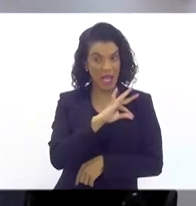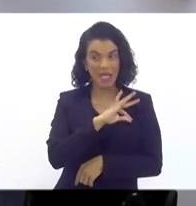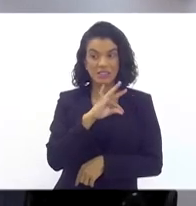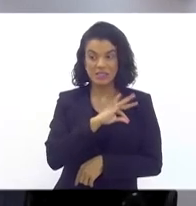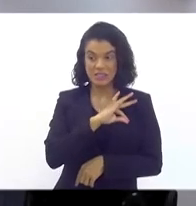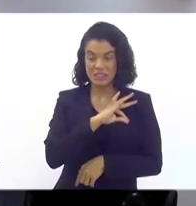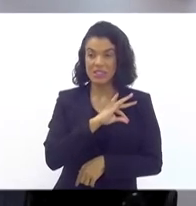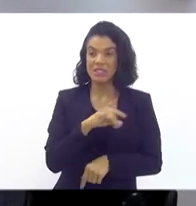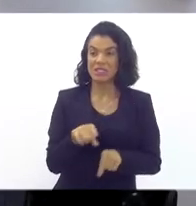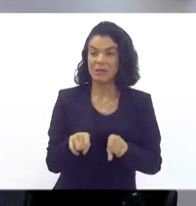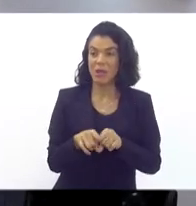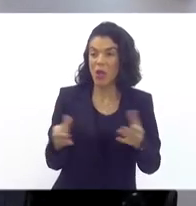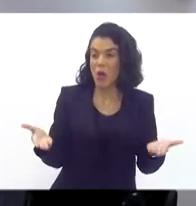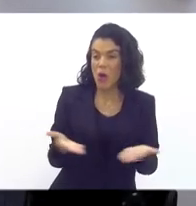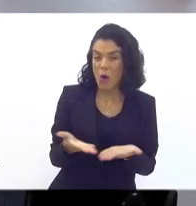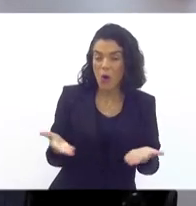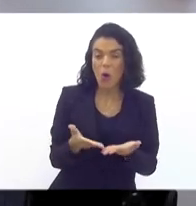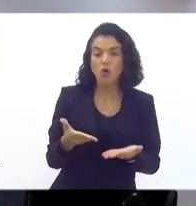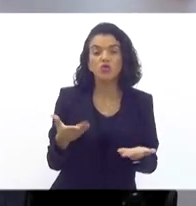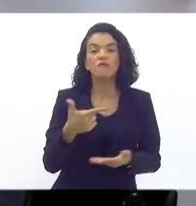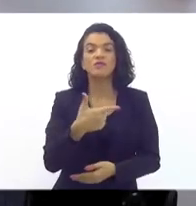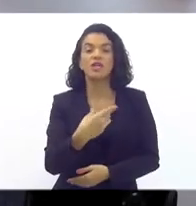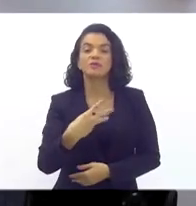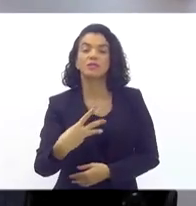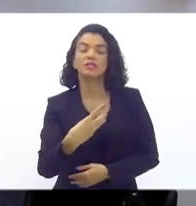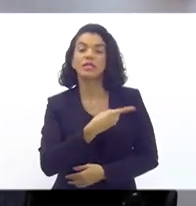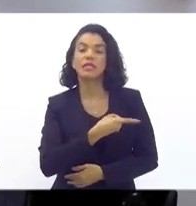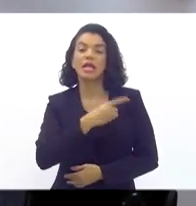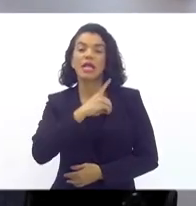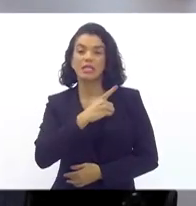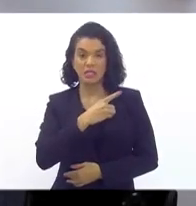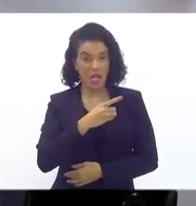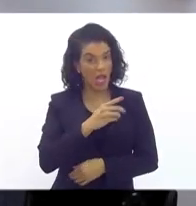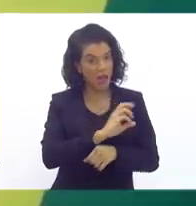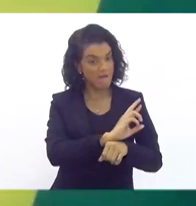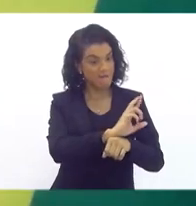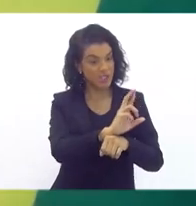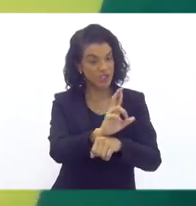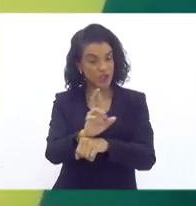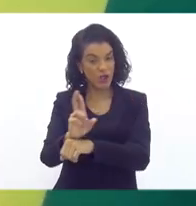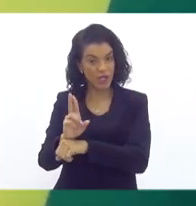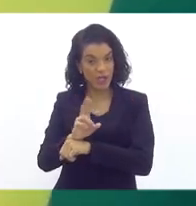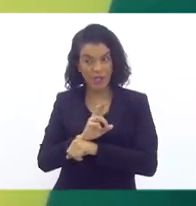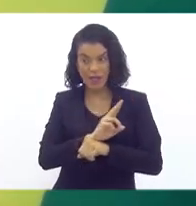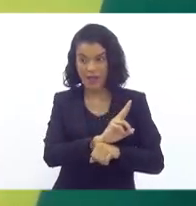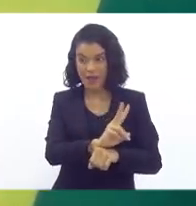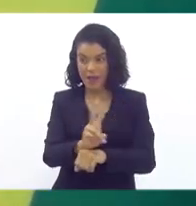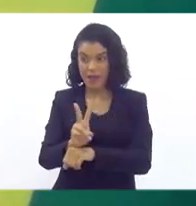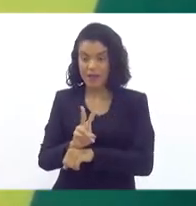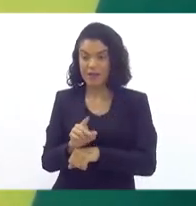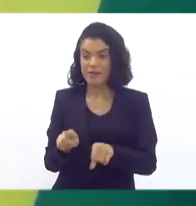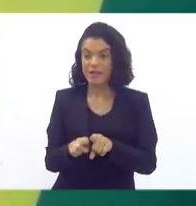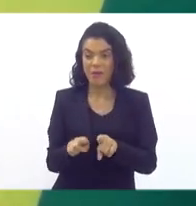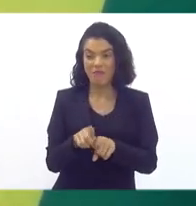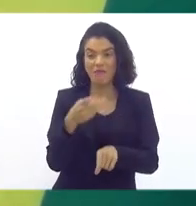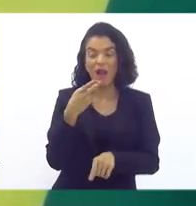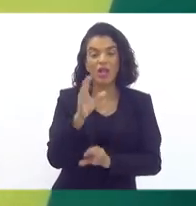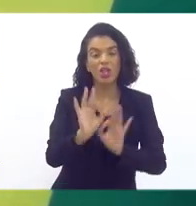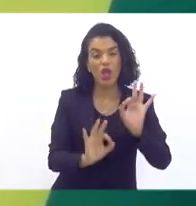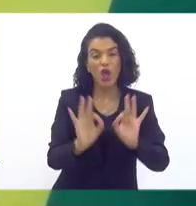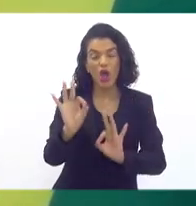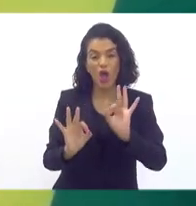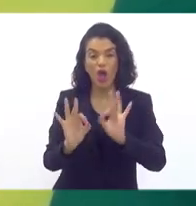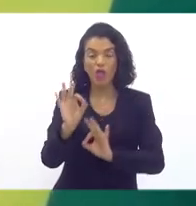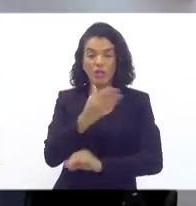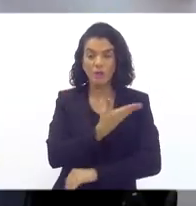Hoje eu tô aqui no vigésimo terceiro Batalhão faz vistoria em batalhões da Polícia Militar ordem fala de ordem pública